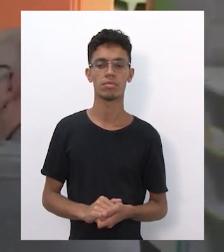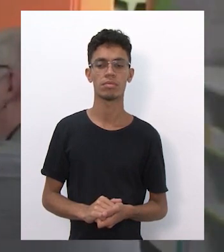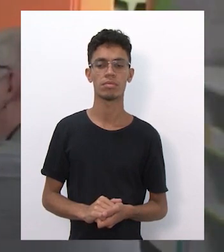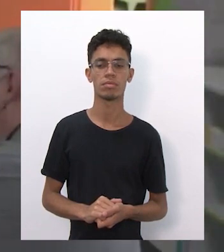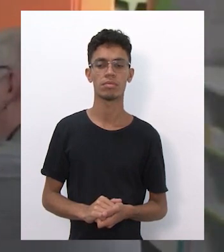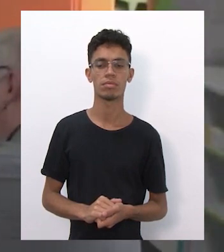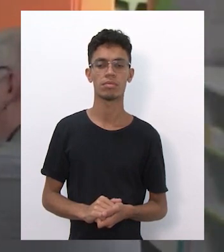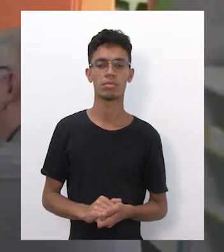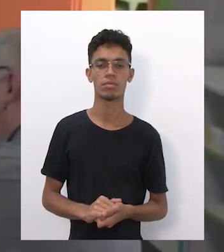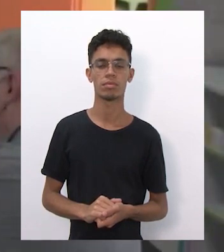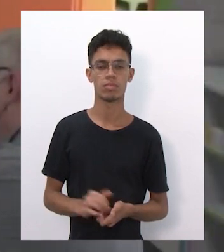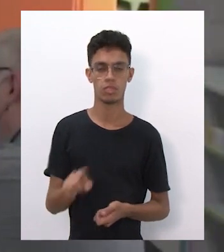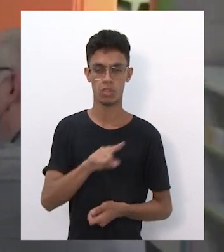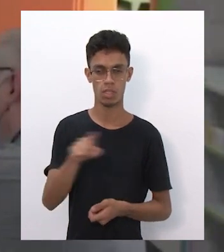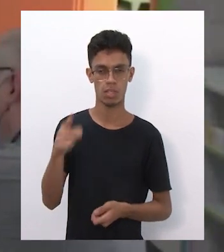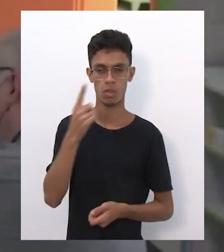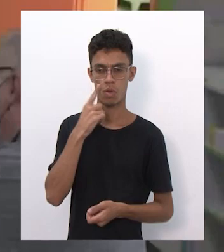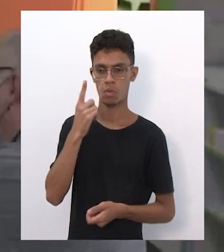Estão vendo?